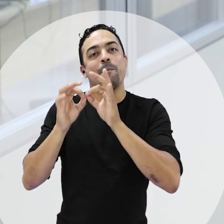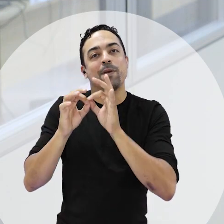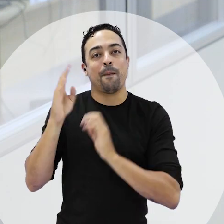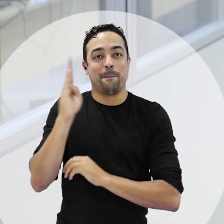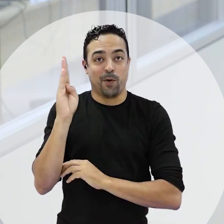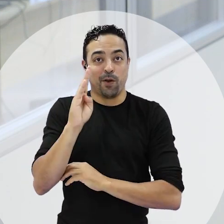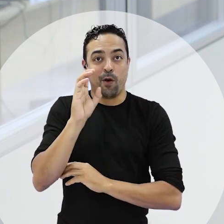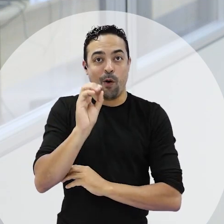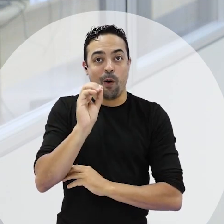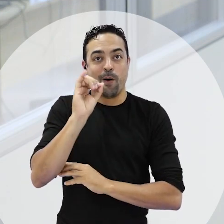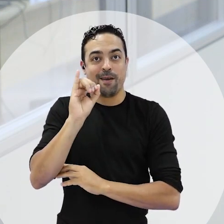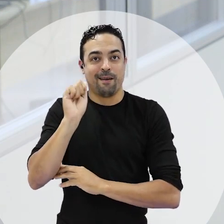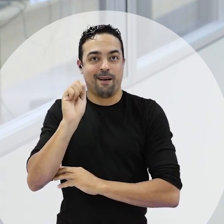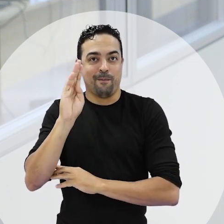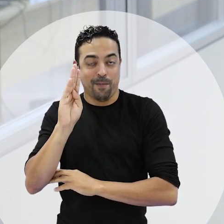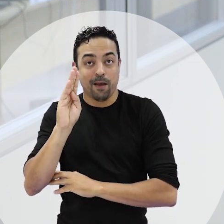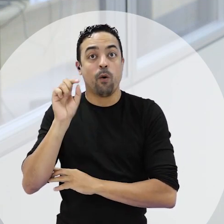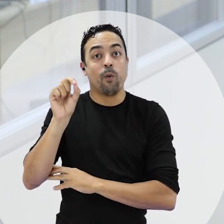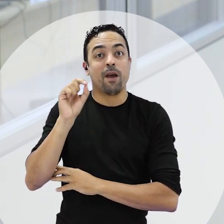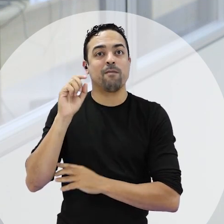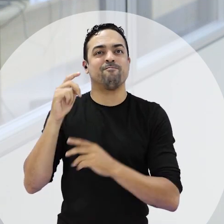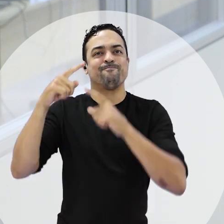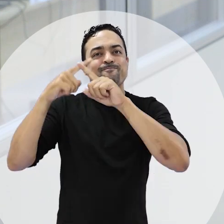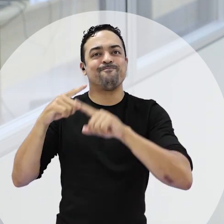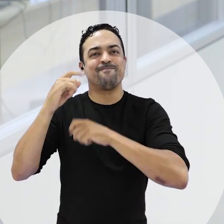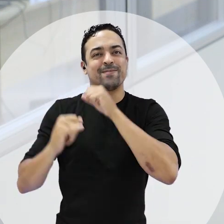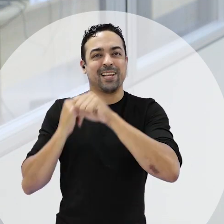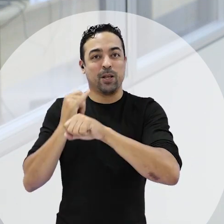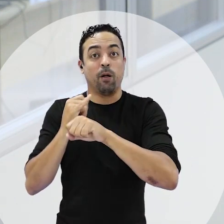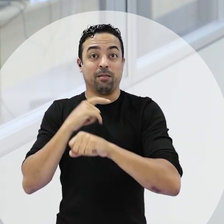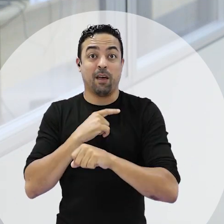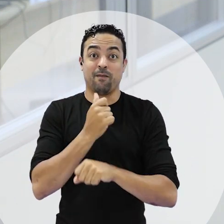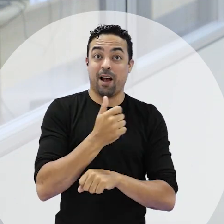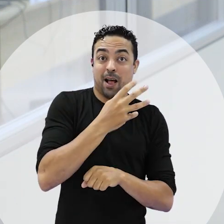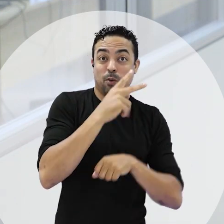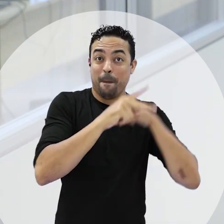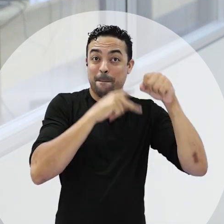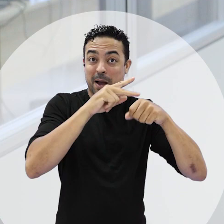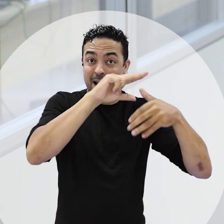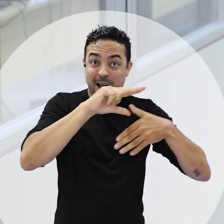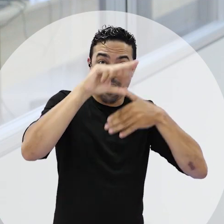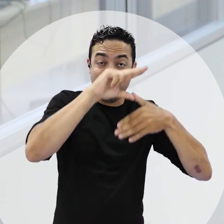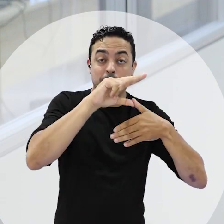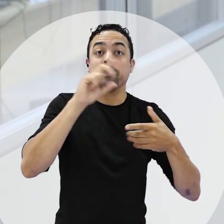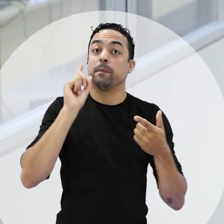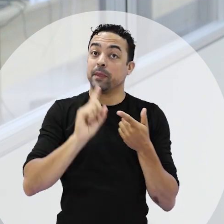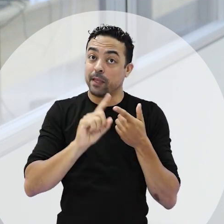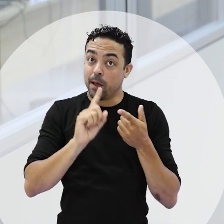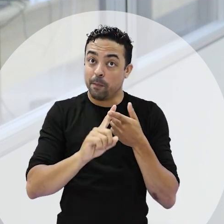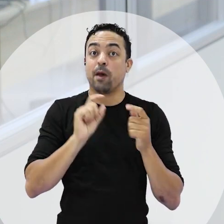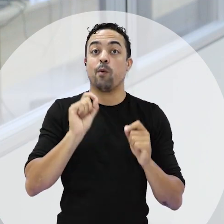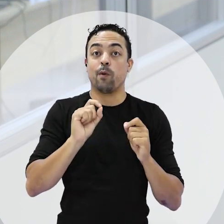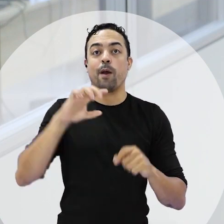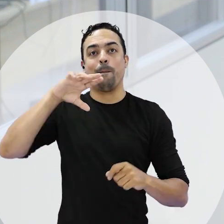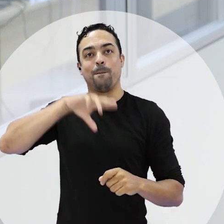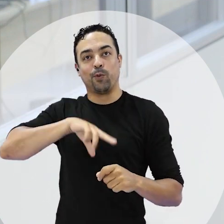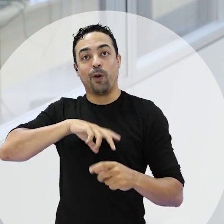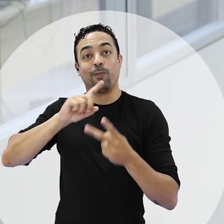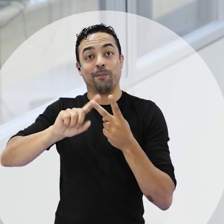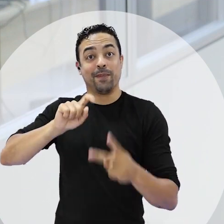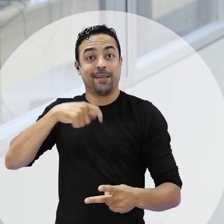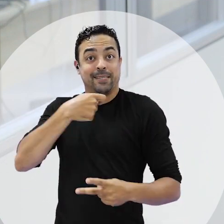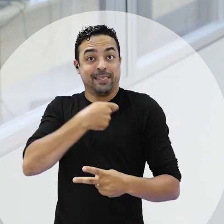A oiab a competição internacional reuniu representantes de 14 países da América Latina além de Portugal